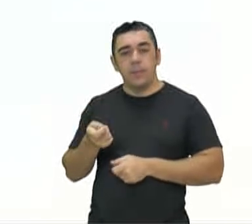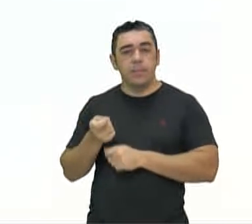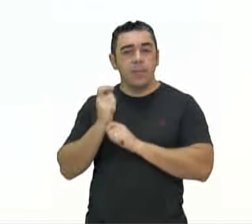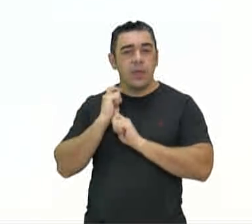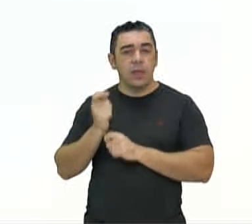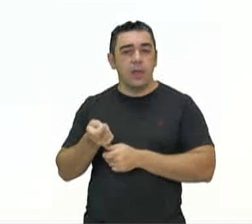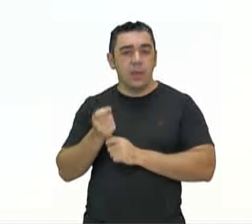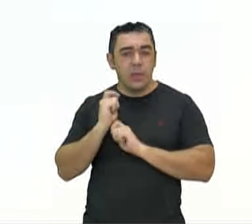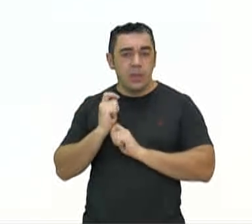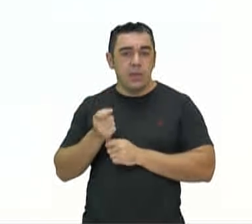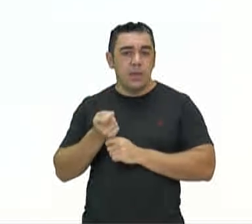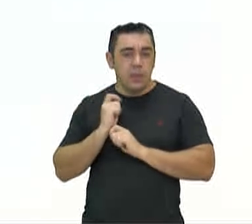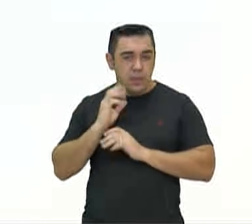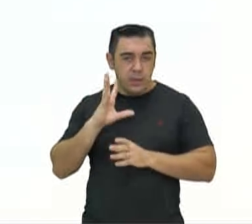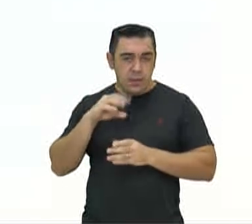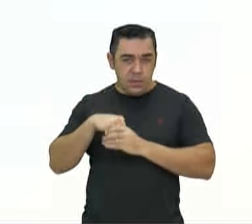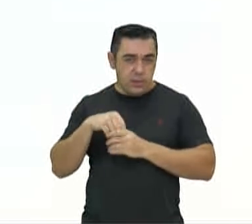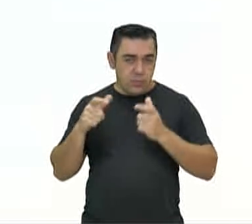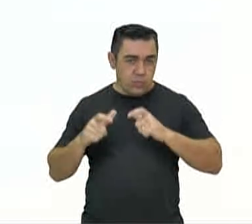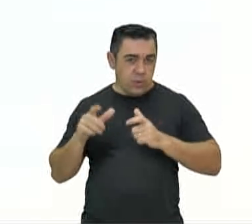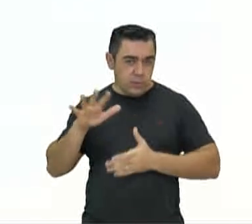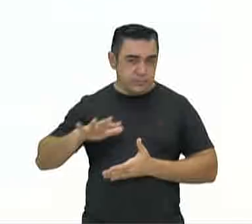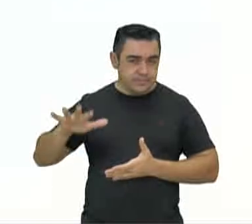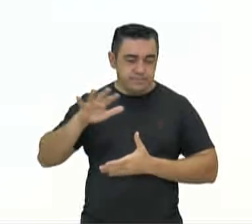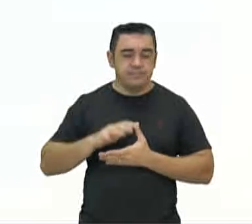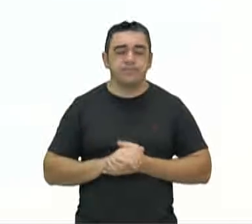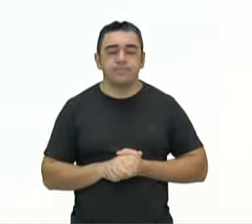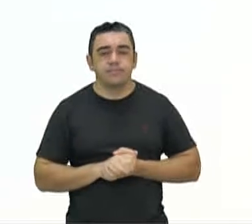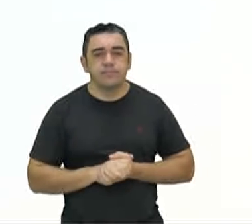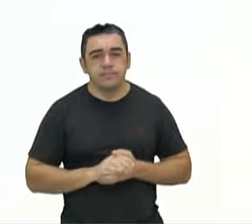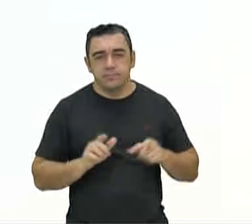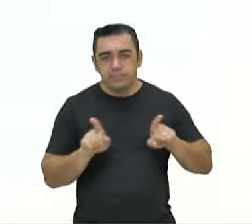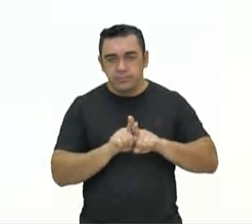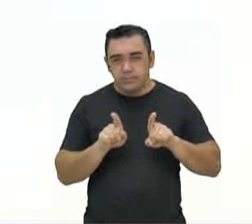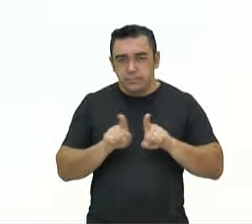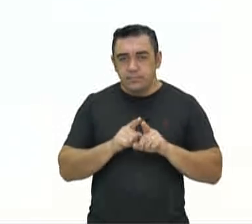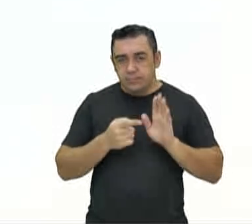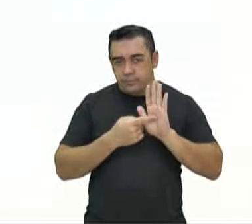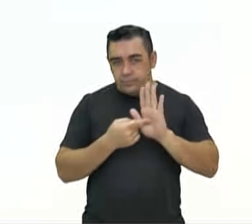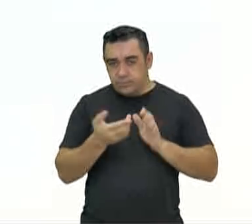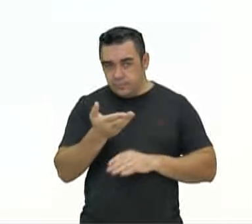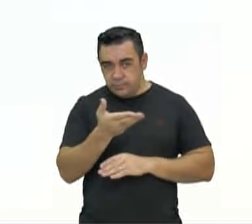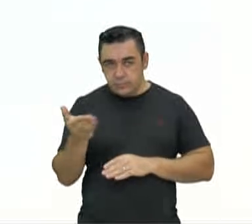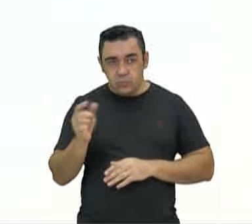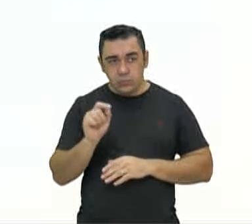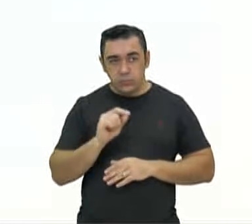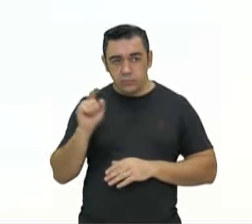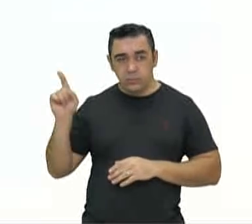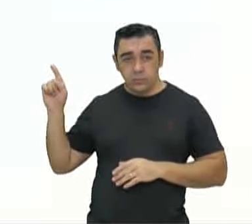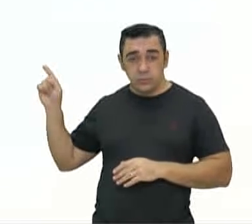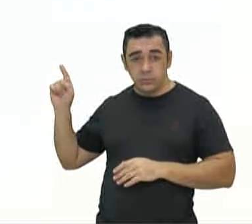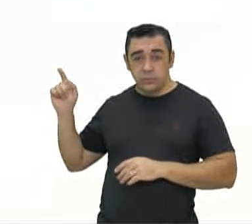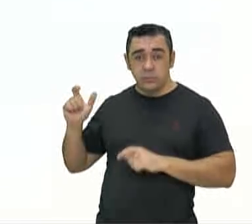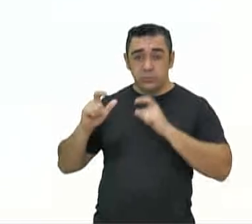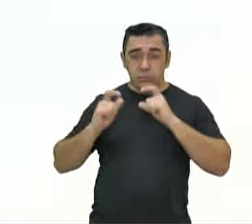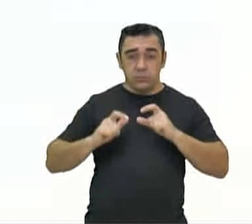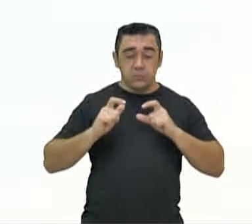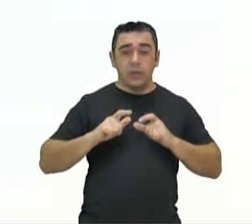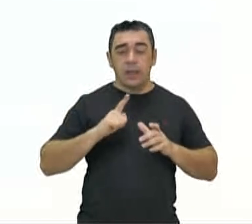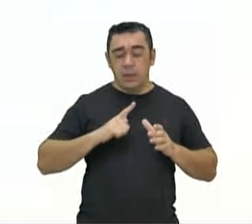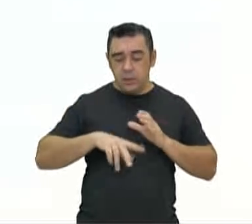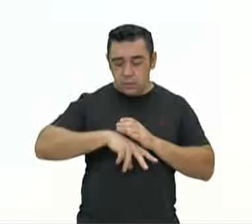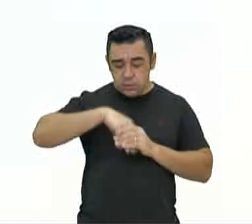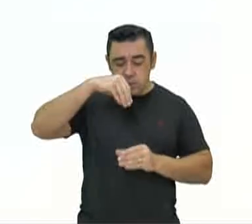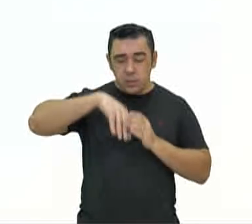pesca dentro daquele espaço ali. Também quero destacar aqui, ó, um pouquinho nessa região dos Grandes Lagos de